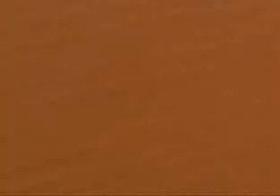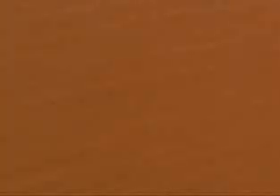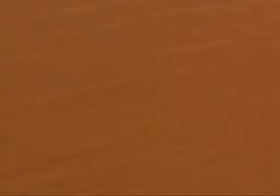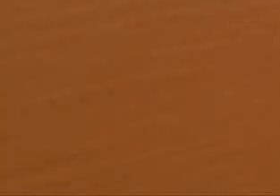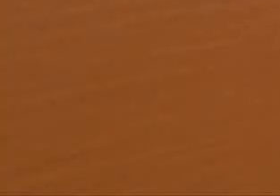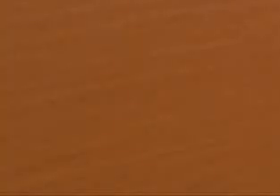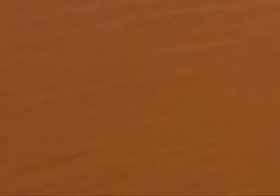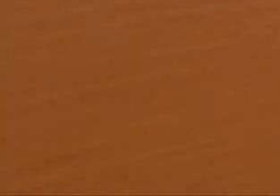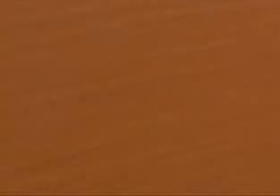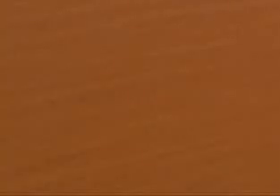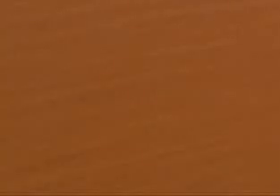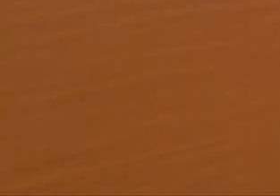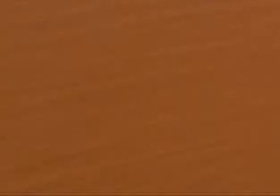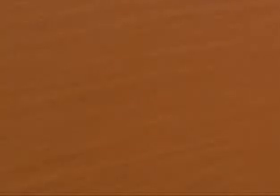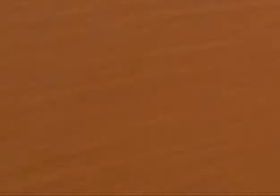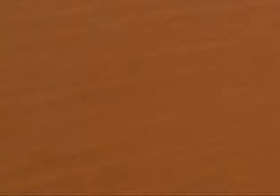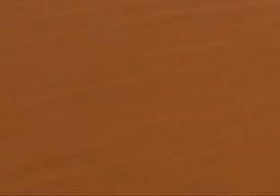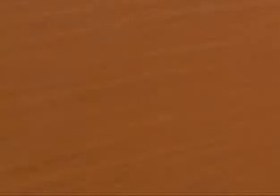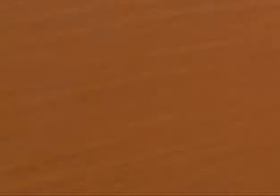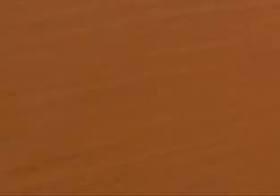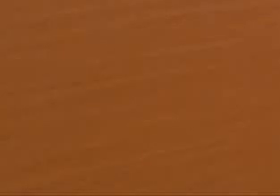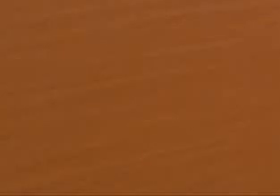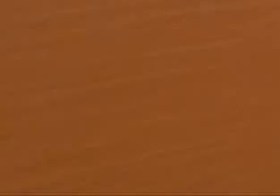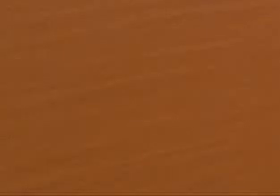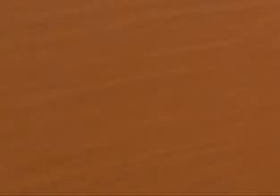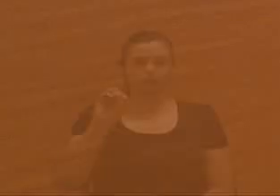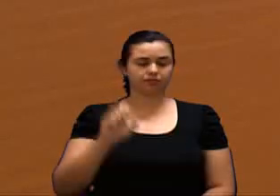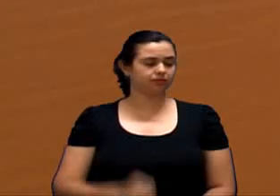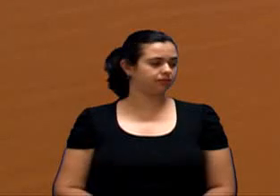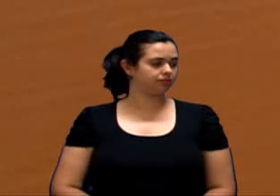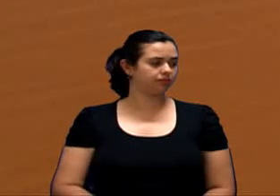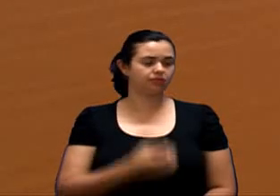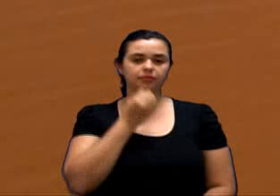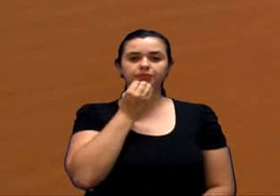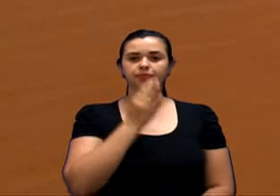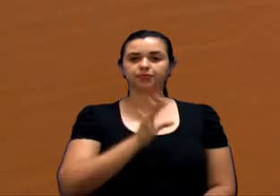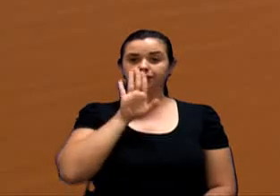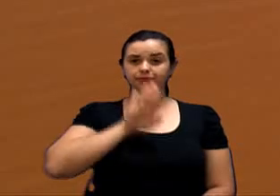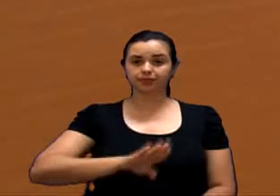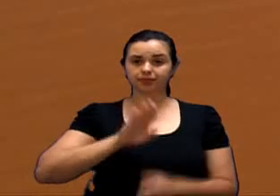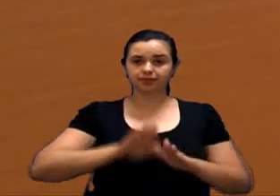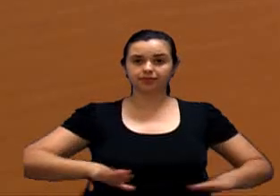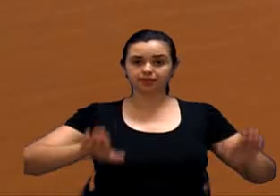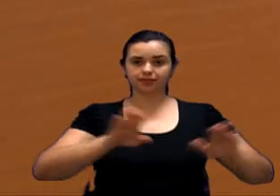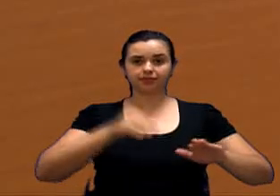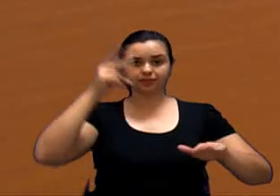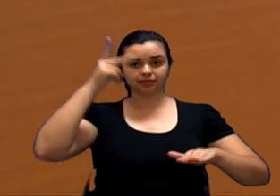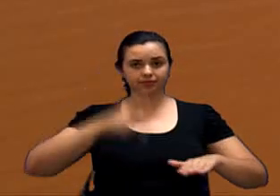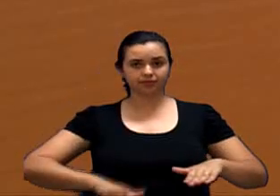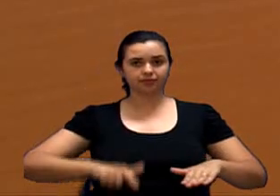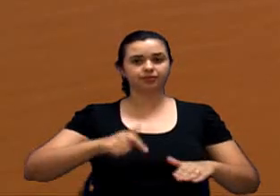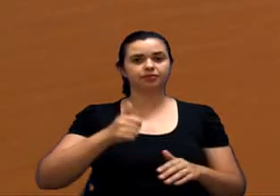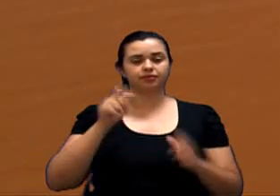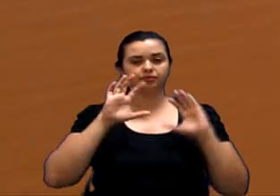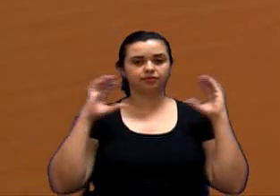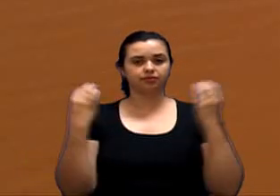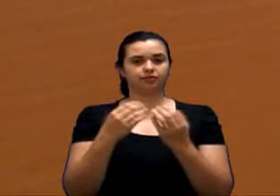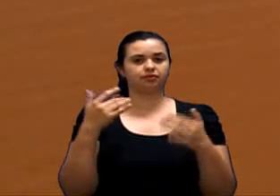Fausto Pérez, por favor, tem seu palavra presidente. Garantida. Boa tarde a todos, mais uma vez, aqui na Câmara Municipal.